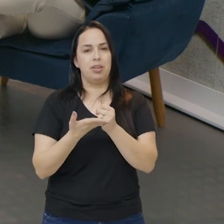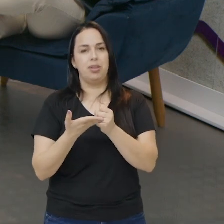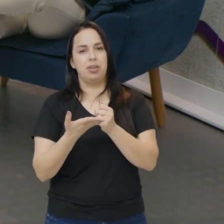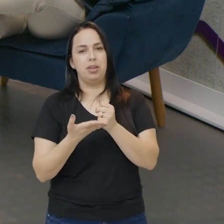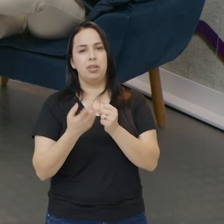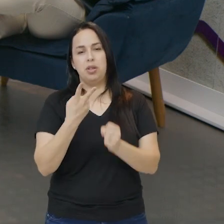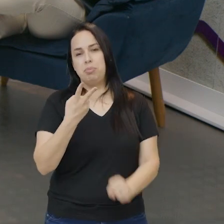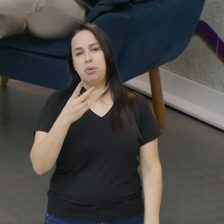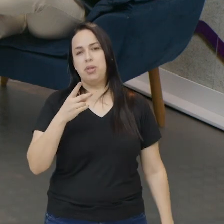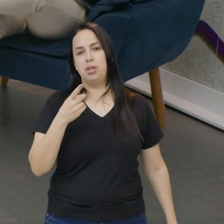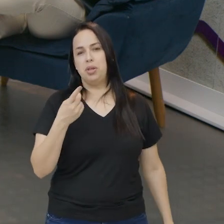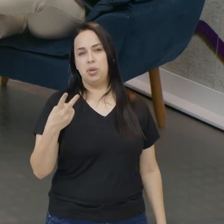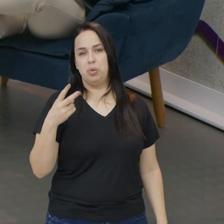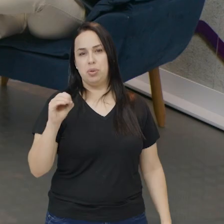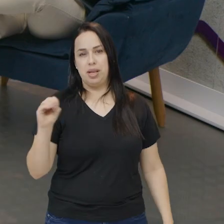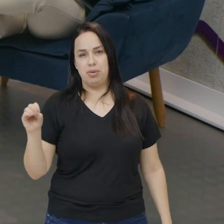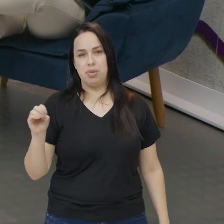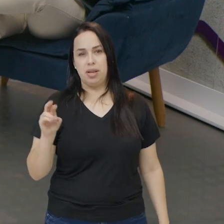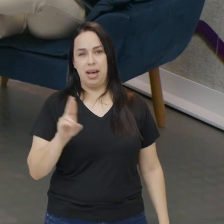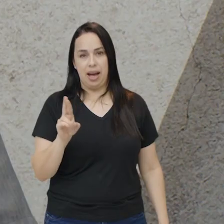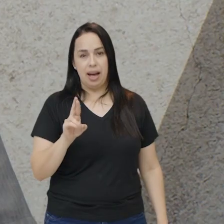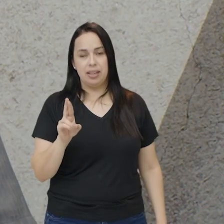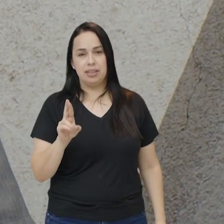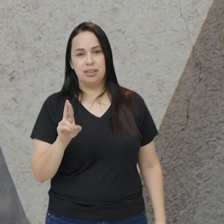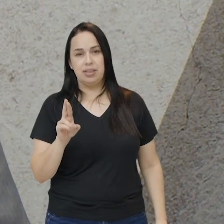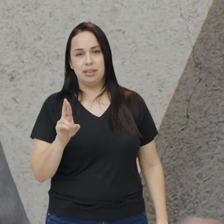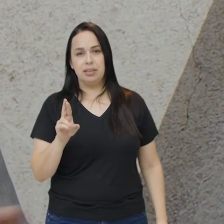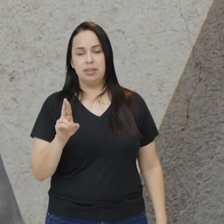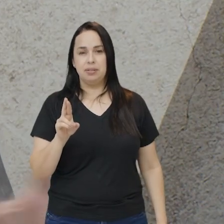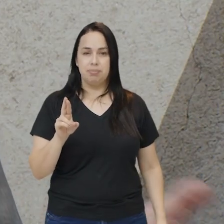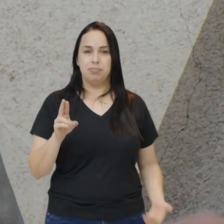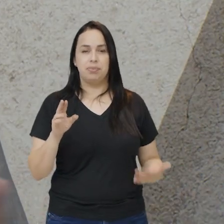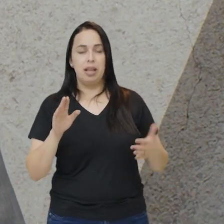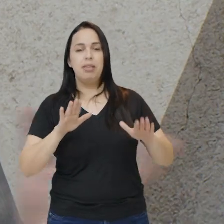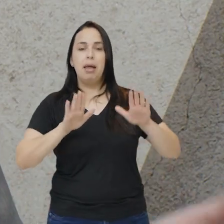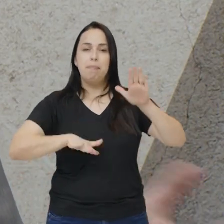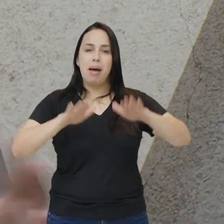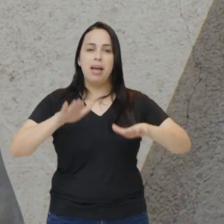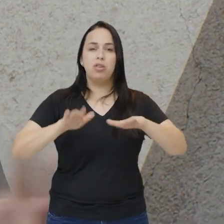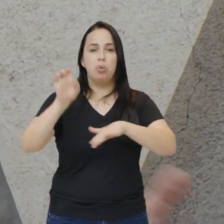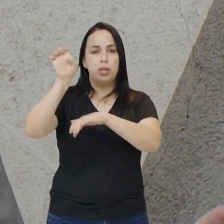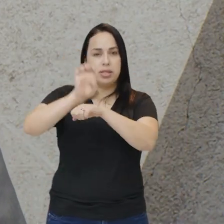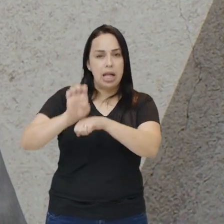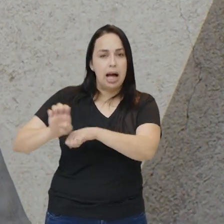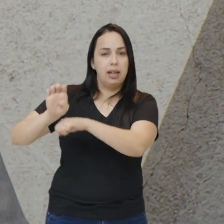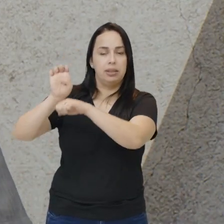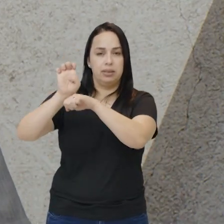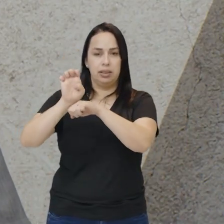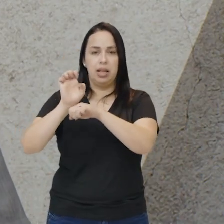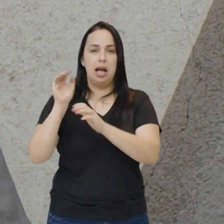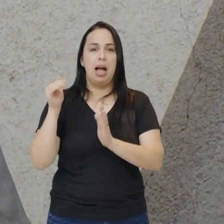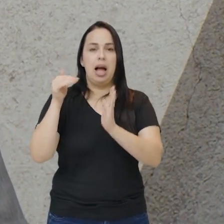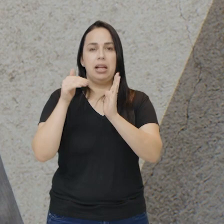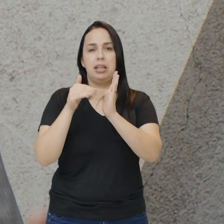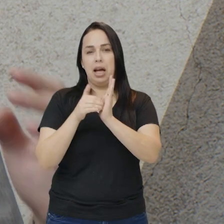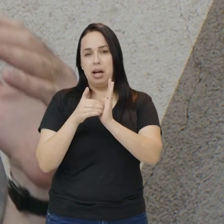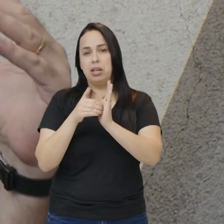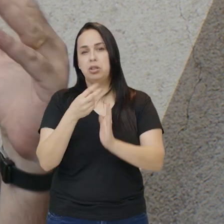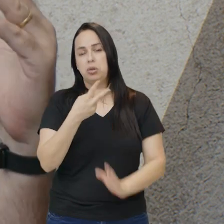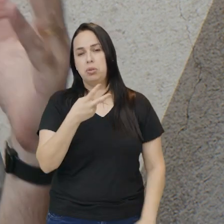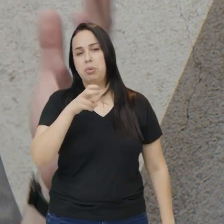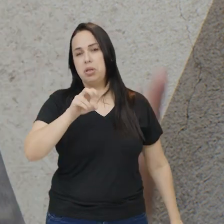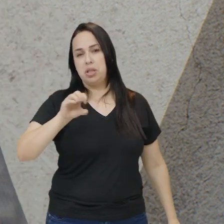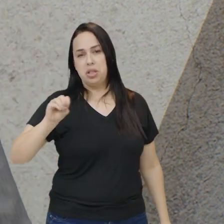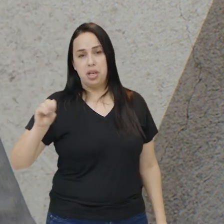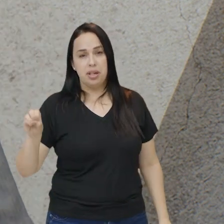base entre os R$ 1.200, mais ou menos, começa, né? Varia muito de estado, ou de atribuição para atribuição, e chega a R$